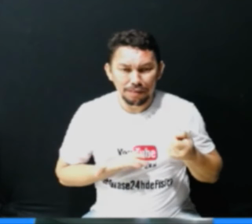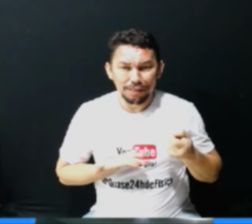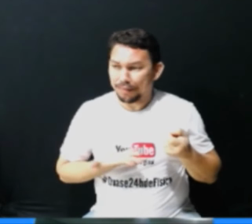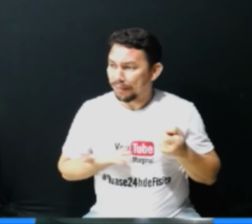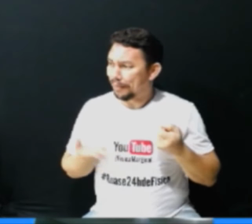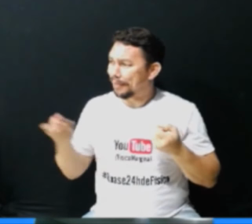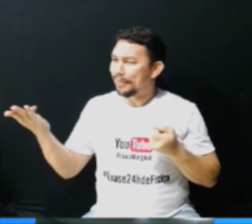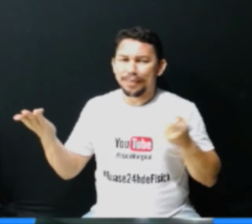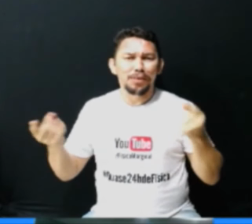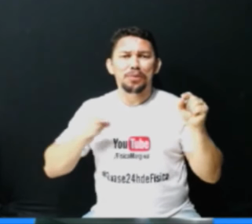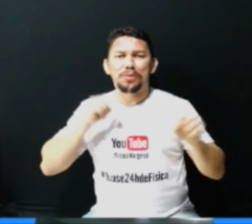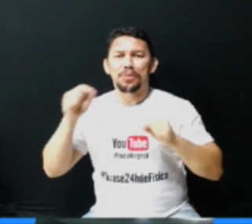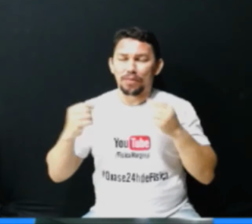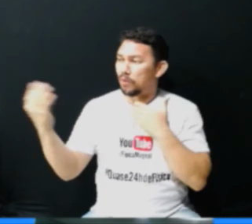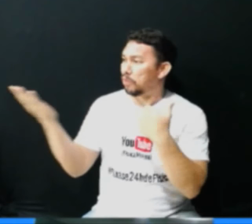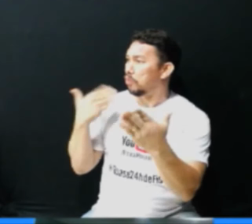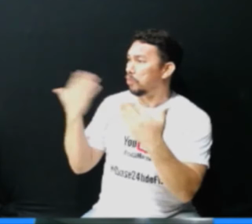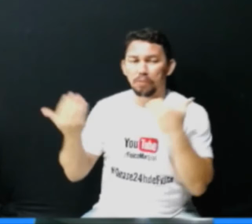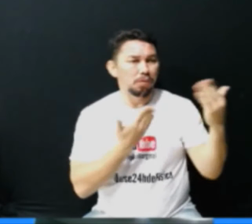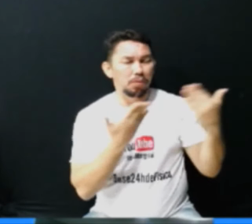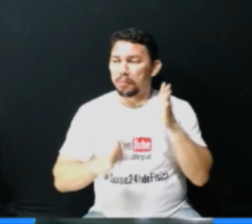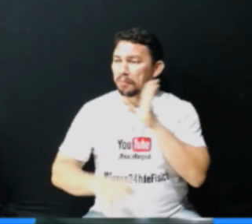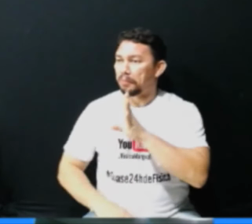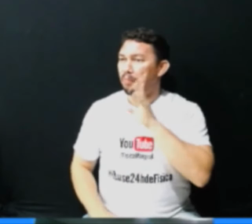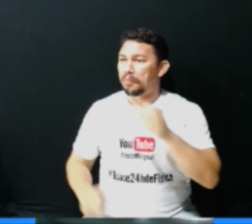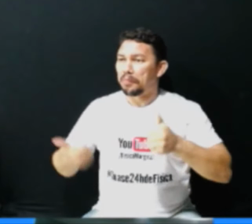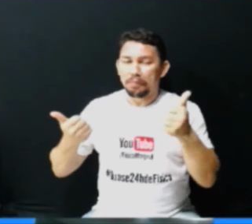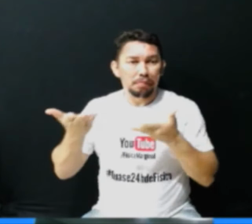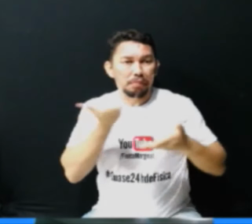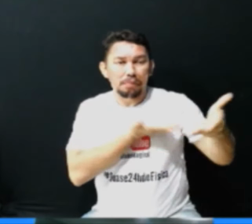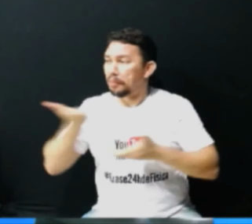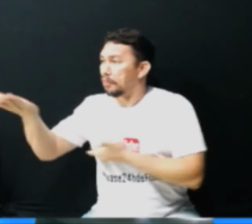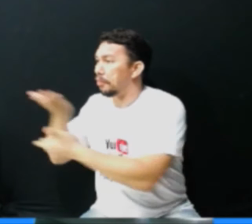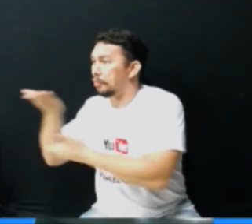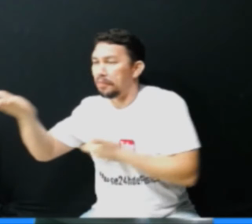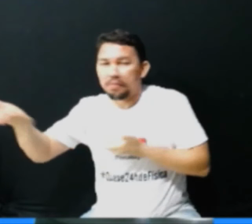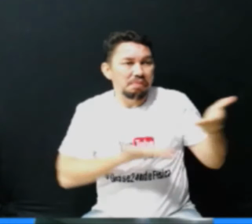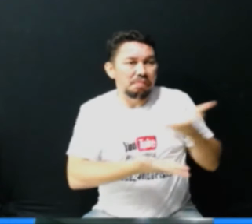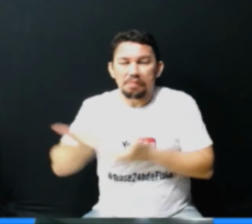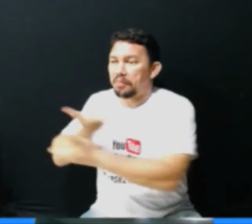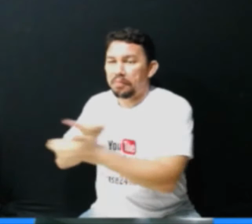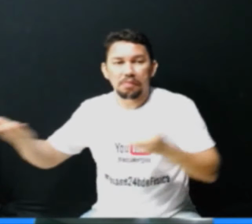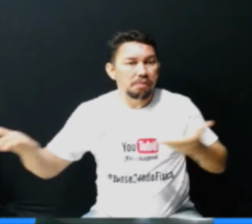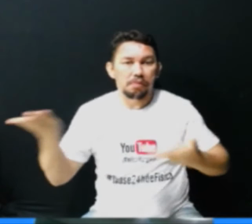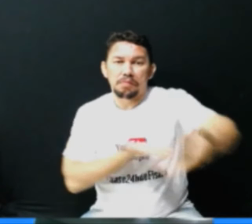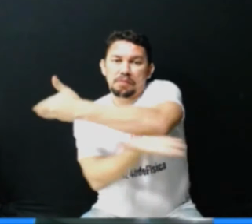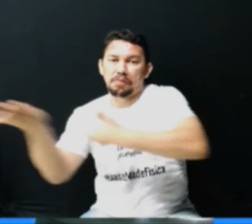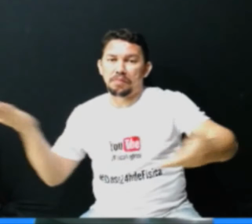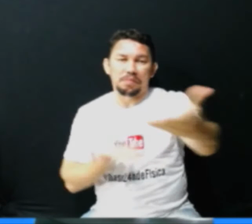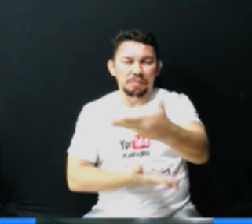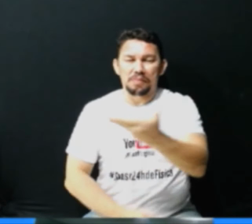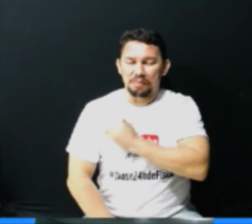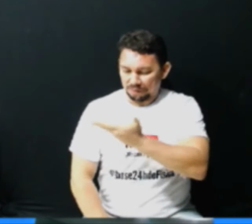Mas foi um papo legal pra caramba, e depois o tempo inteiro compartilhando e tudo. Então, uma das amizades aí que eu